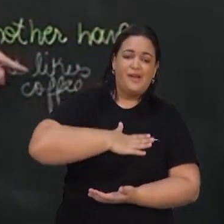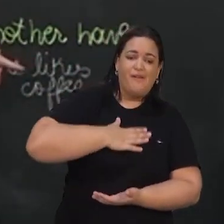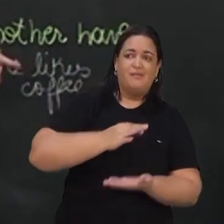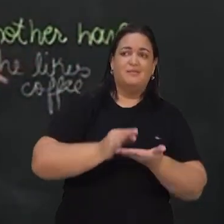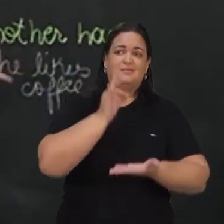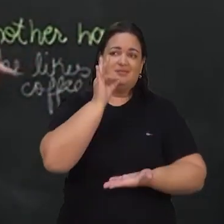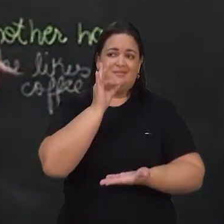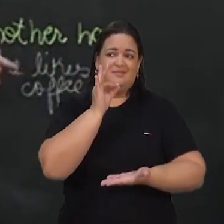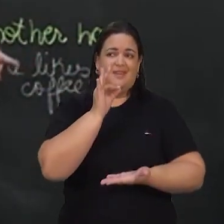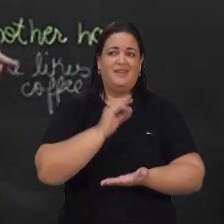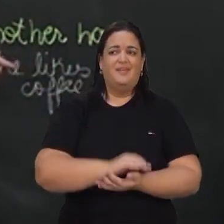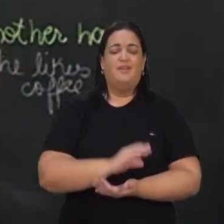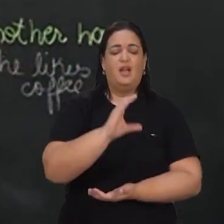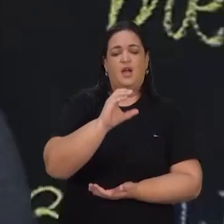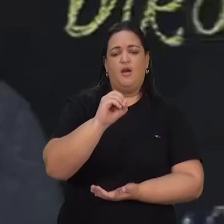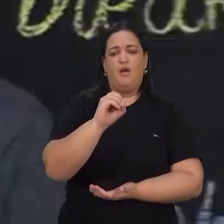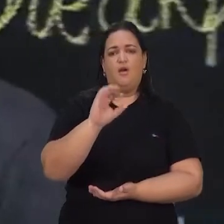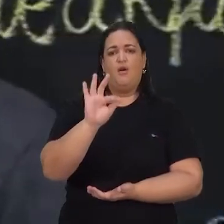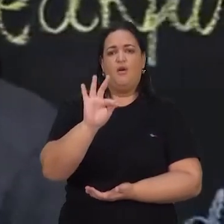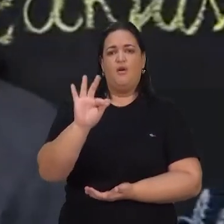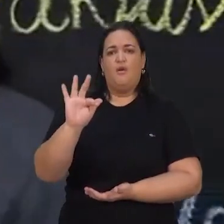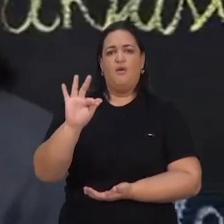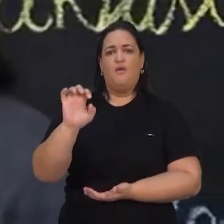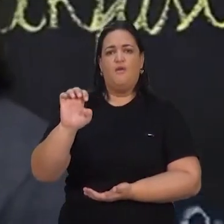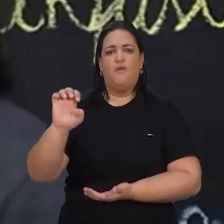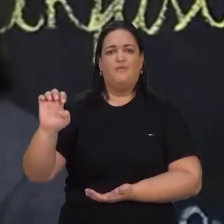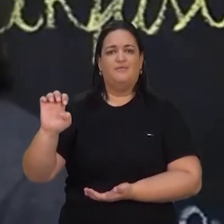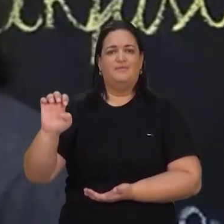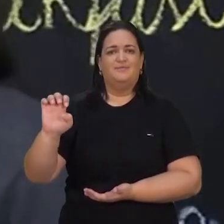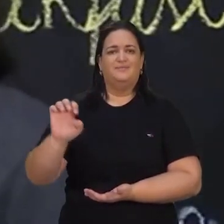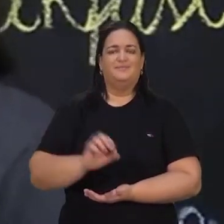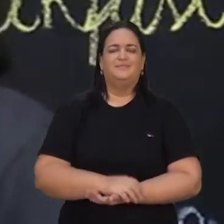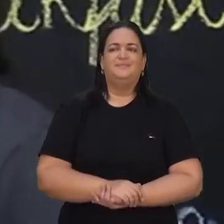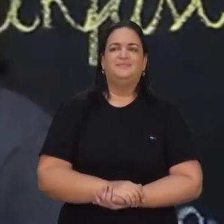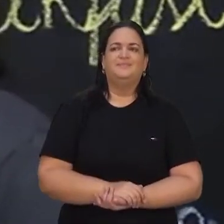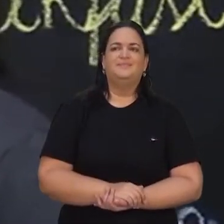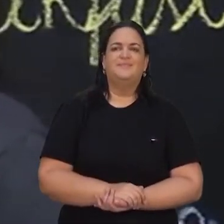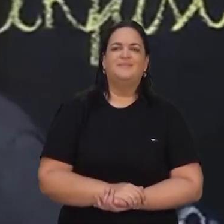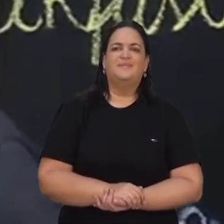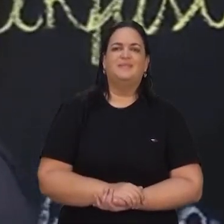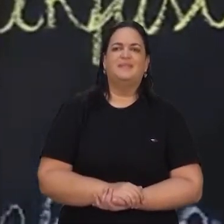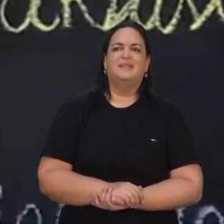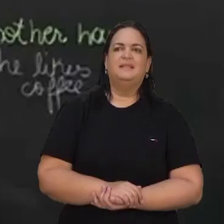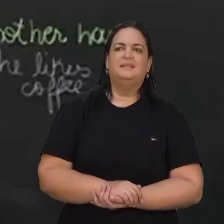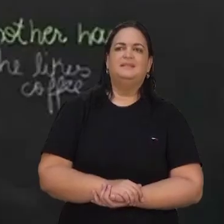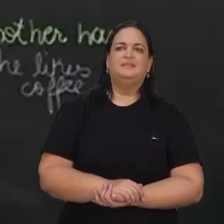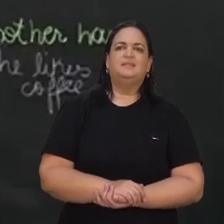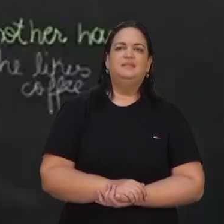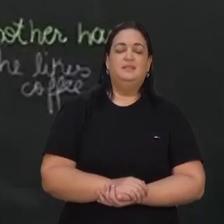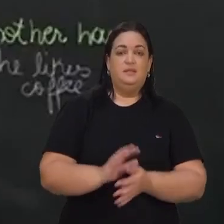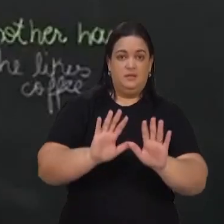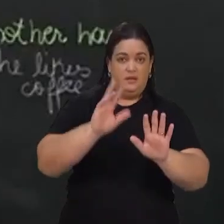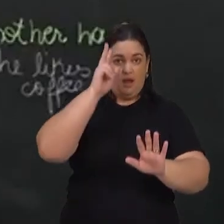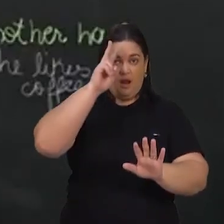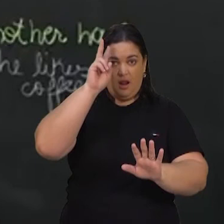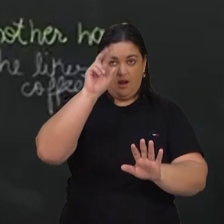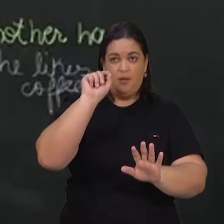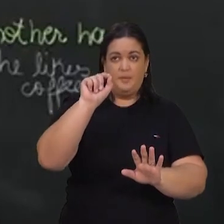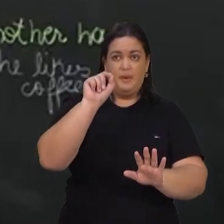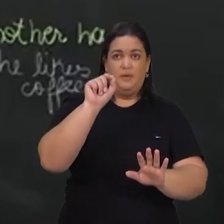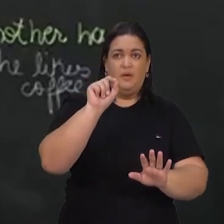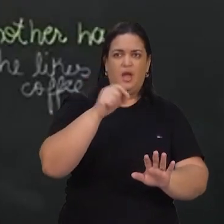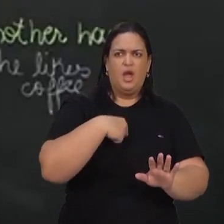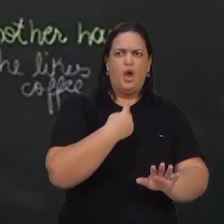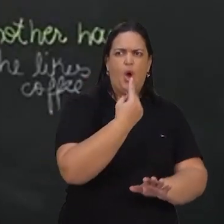coffee. São dois E's ali, dois F's. Então, queria lembrar aqui, ressaltar para vocês como que a gente conseguiu,